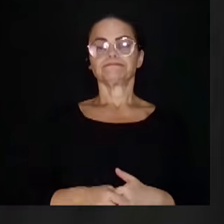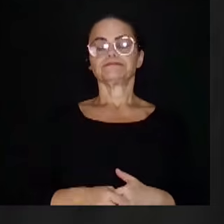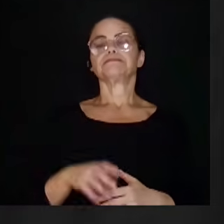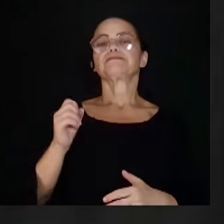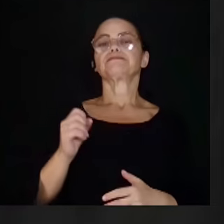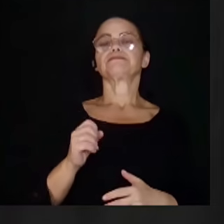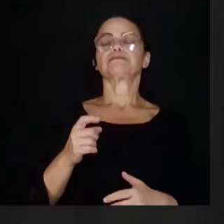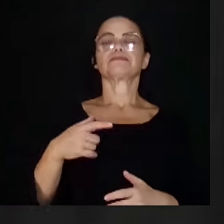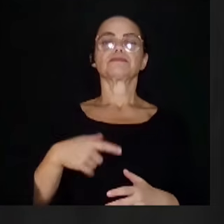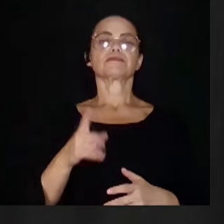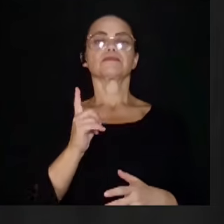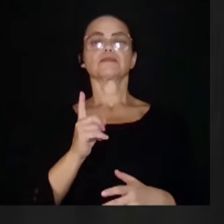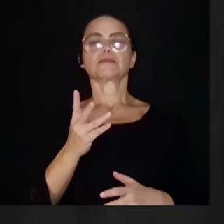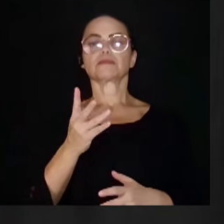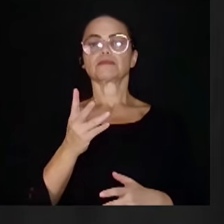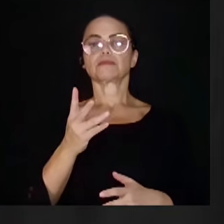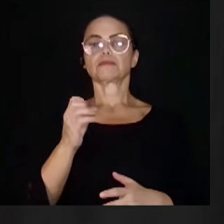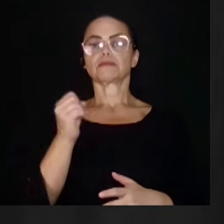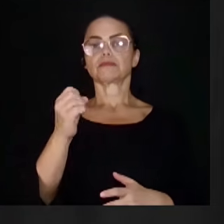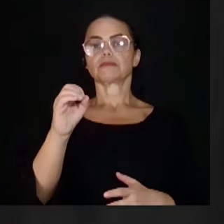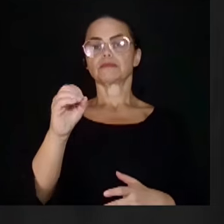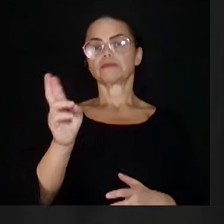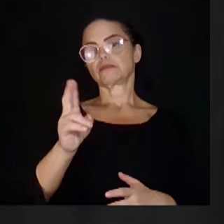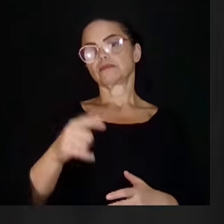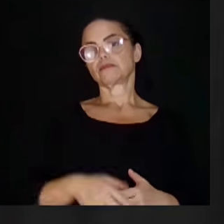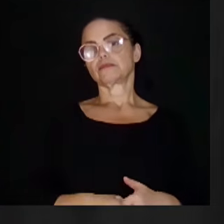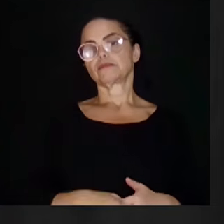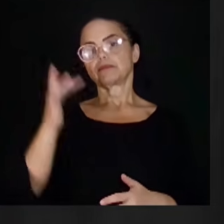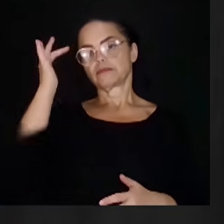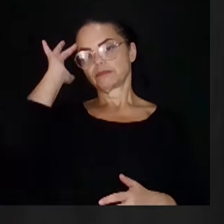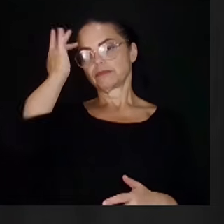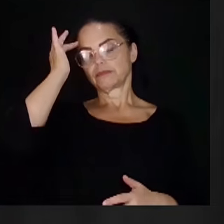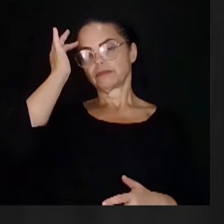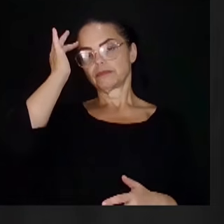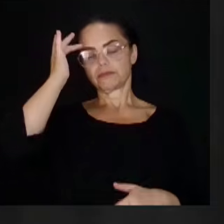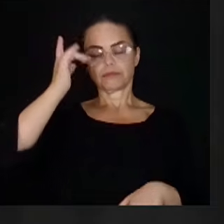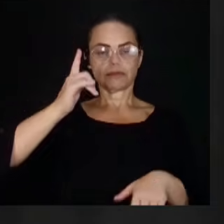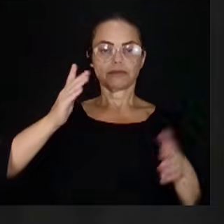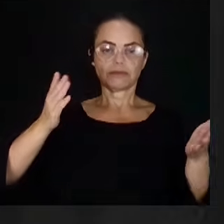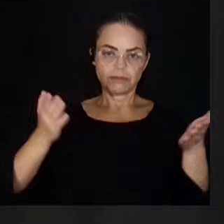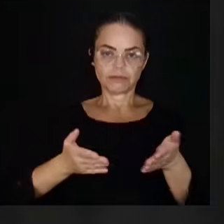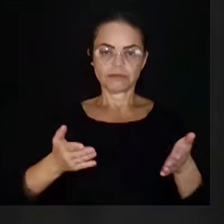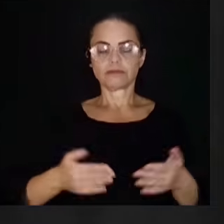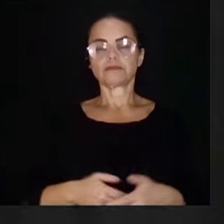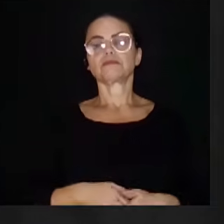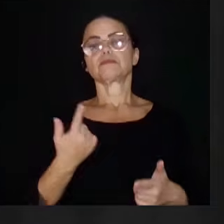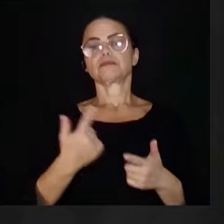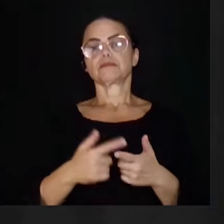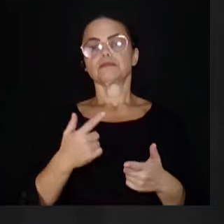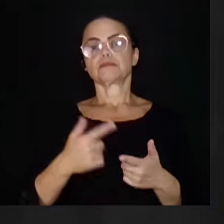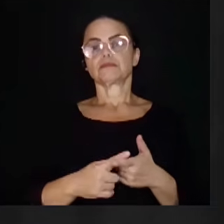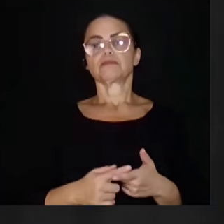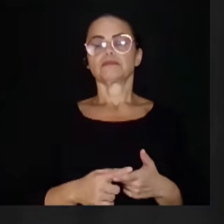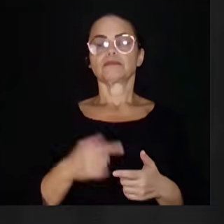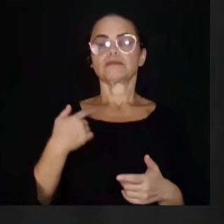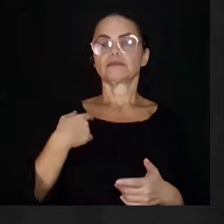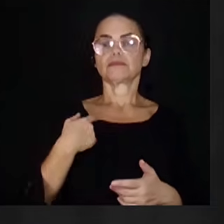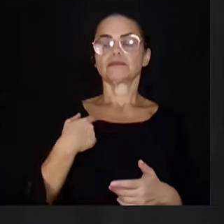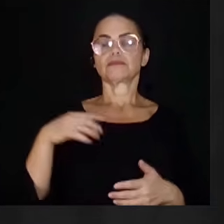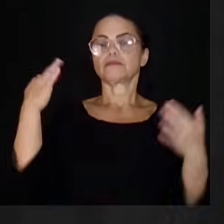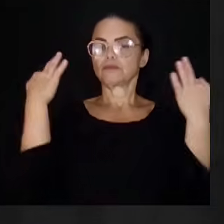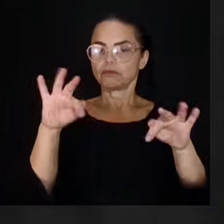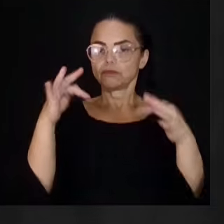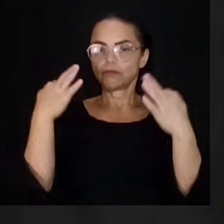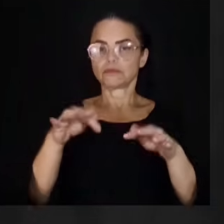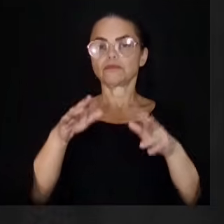realidade muito distante. Então eu acho que estar nesse momento falando, porque assim, sem contar as dores do nosso povo preto, né?